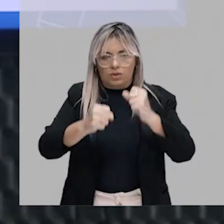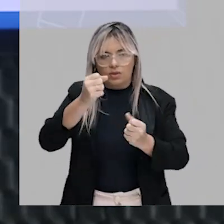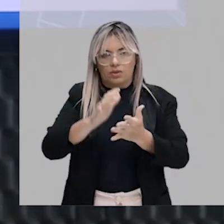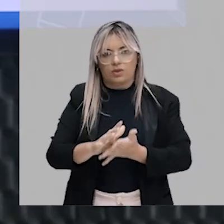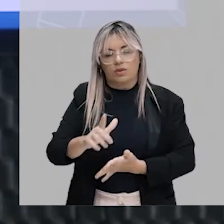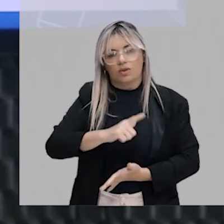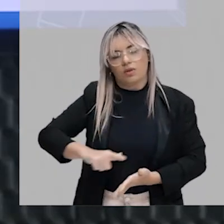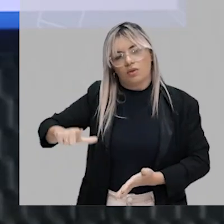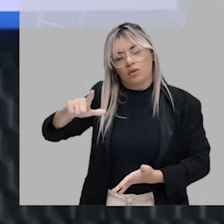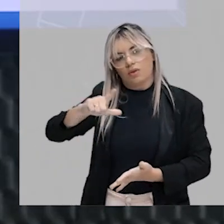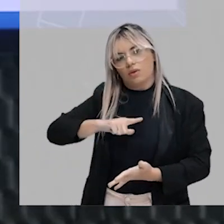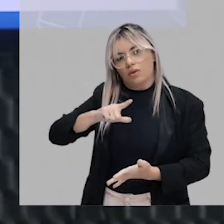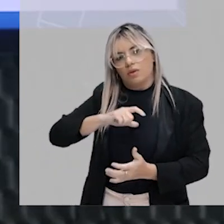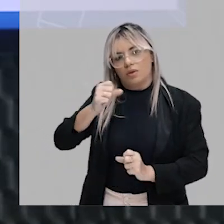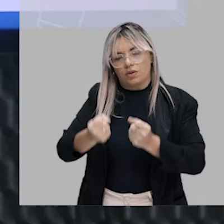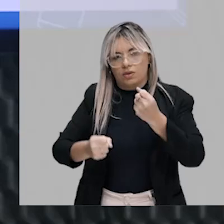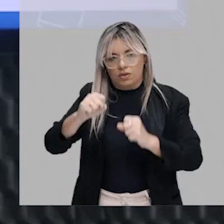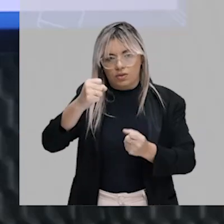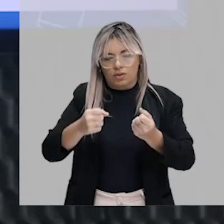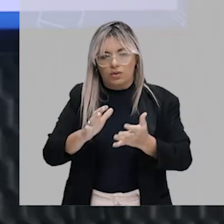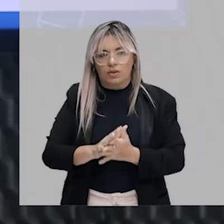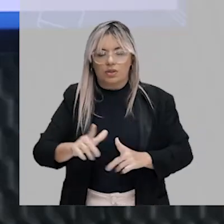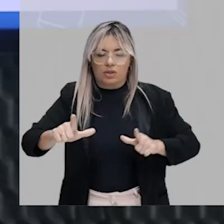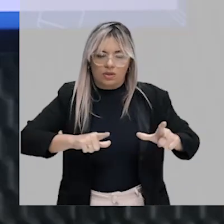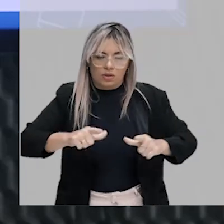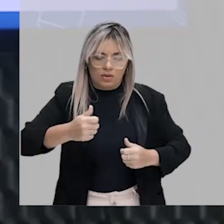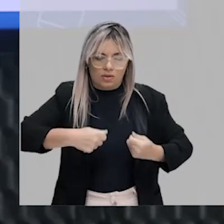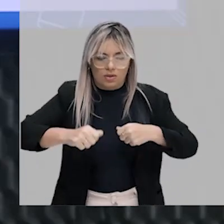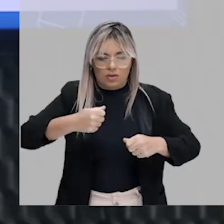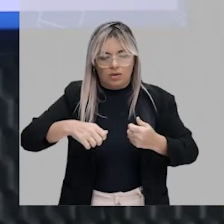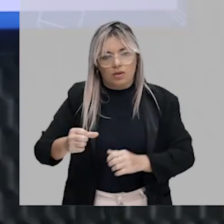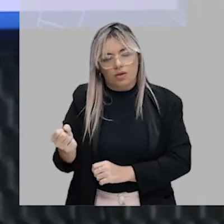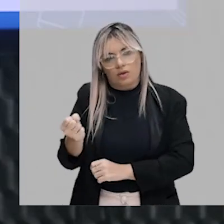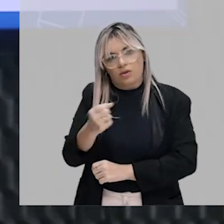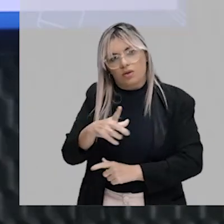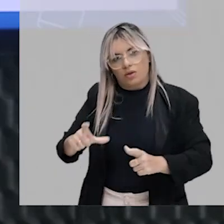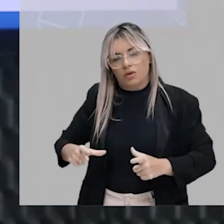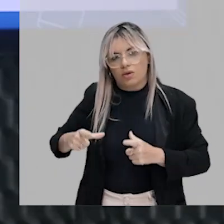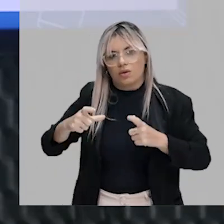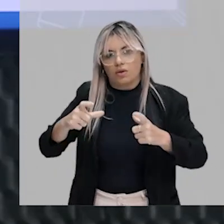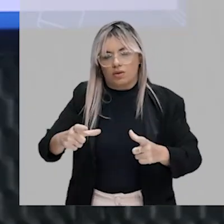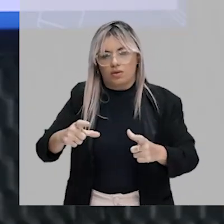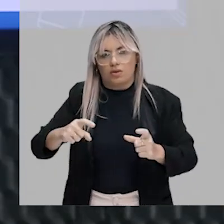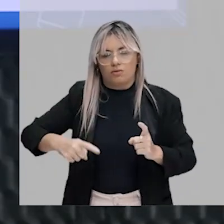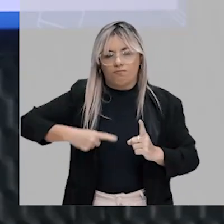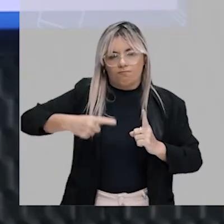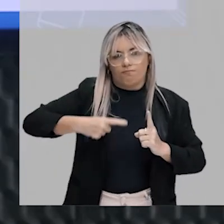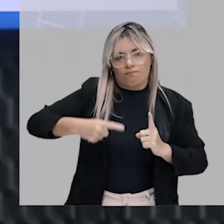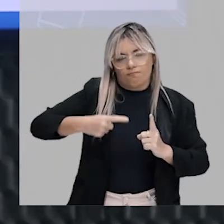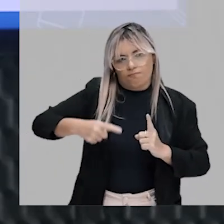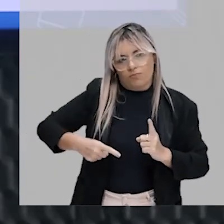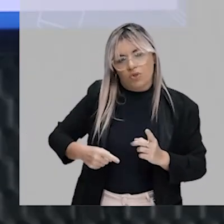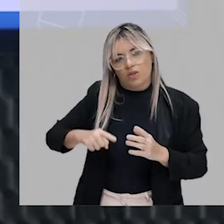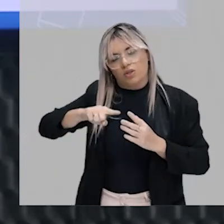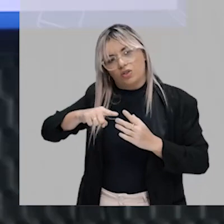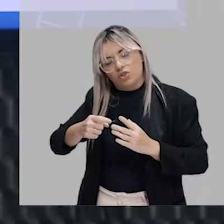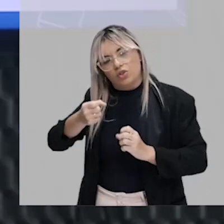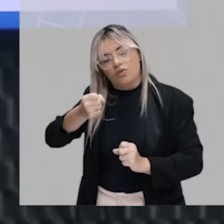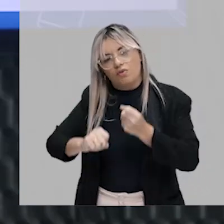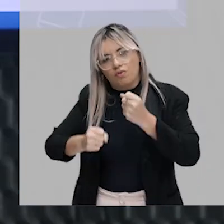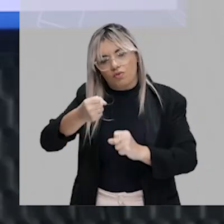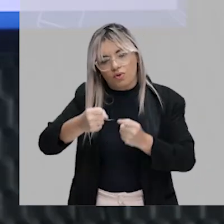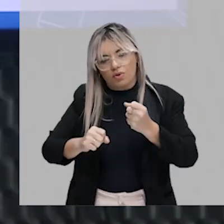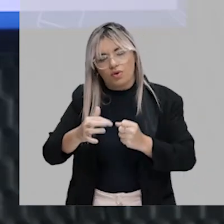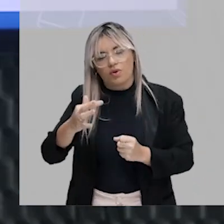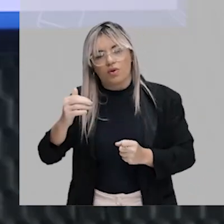trouxe a indústria como atividade econômica e um novo local de produção chamado de fábrica. As fábricas